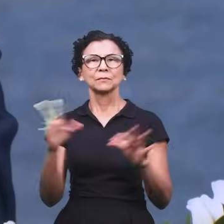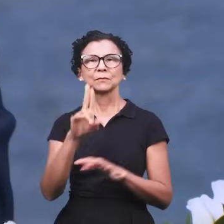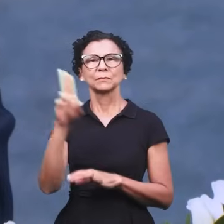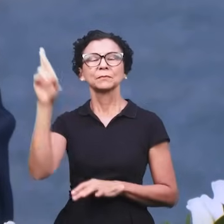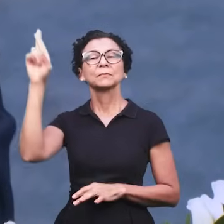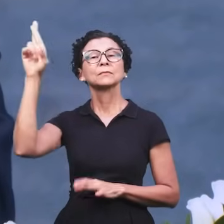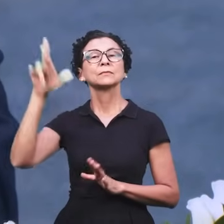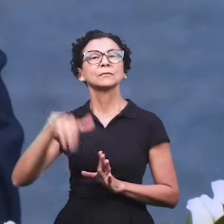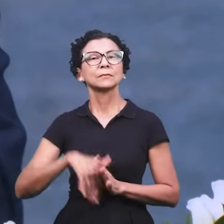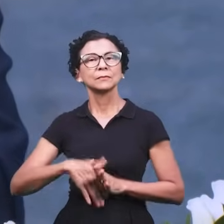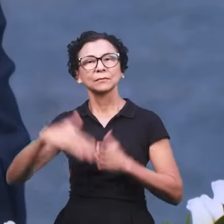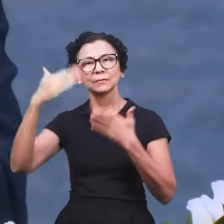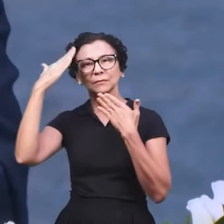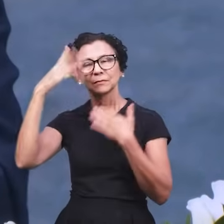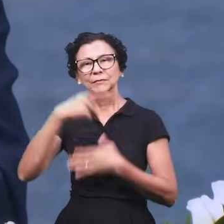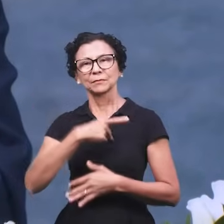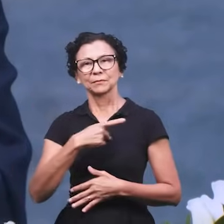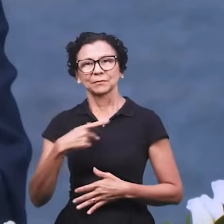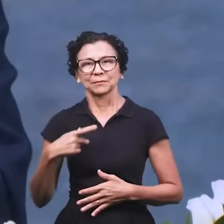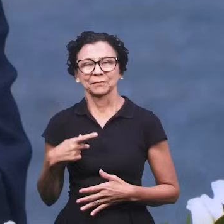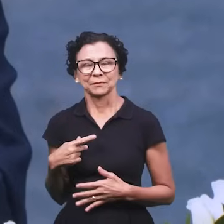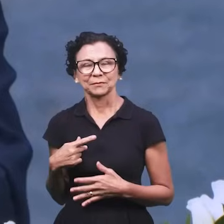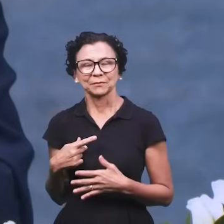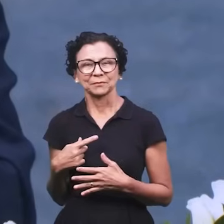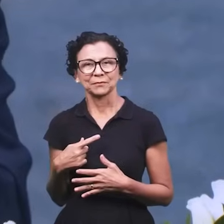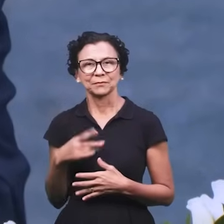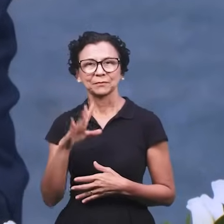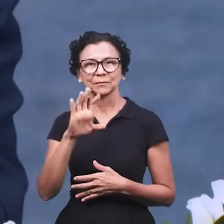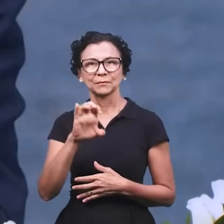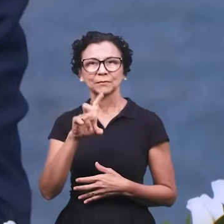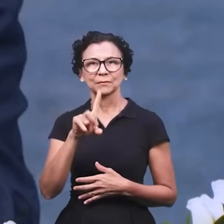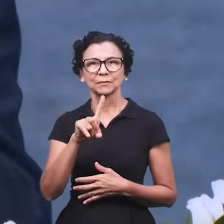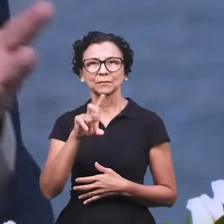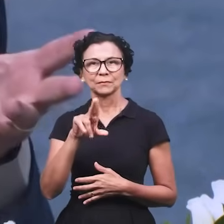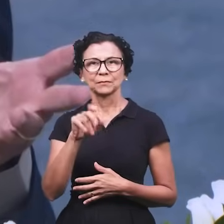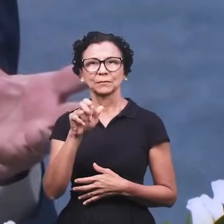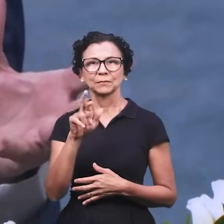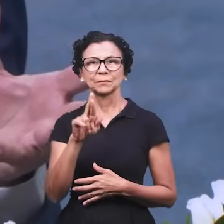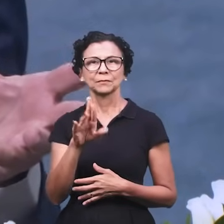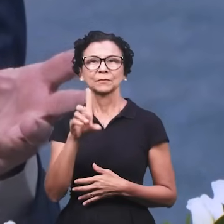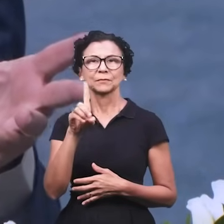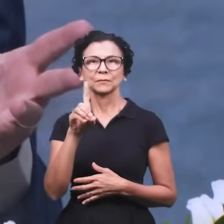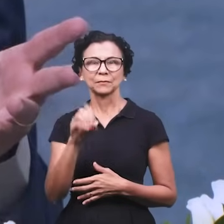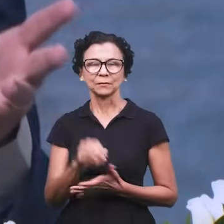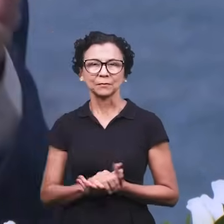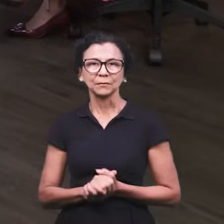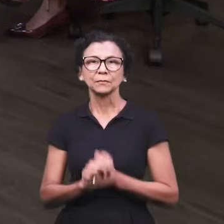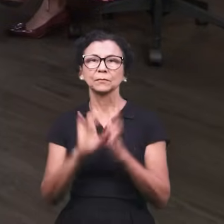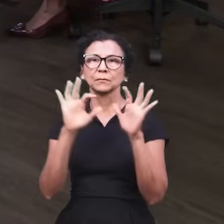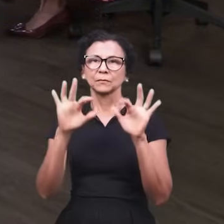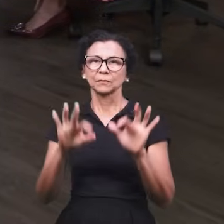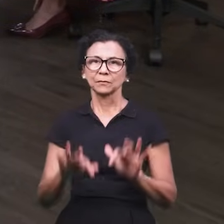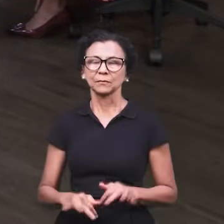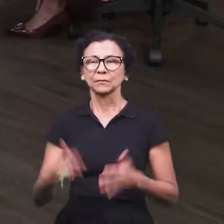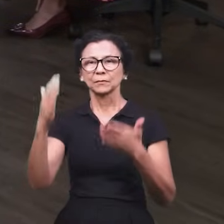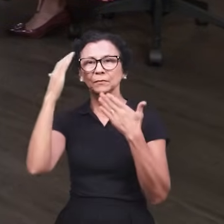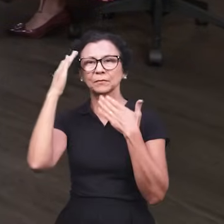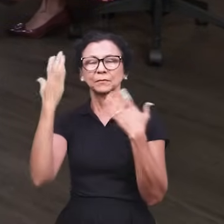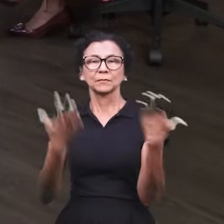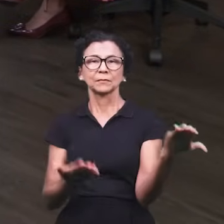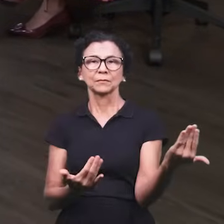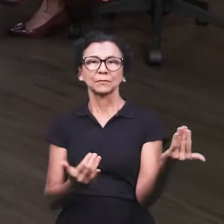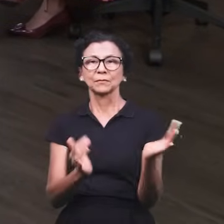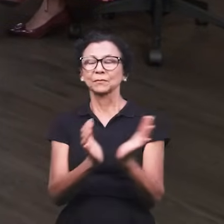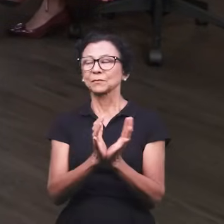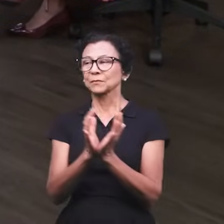nome do Senhor. Obrigado ao pastor Eduardo. E aqui nós vamos encerrando. Agradecemos aos